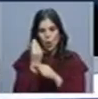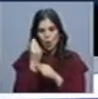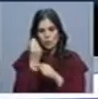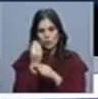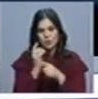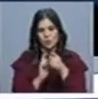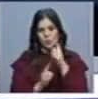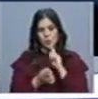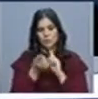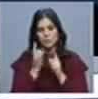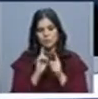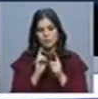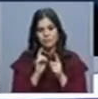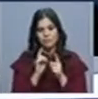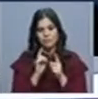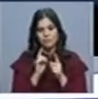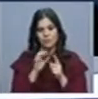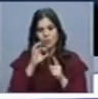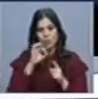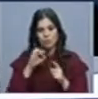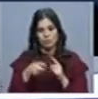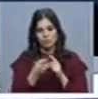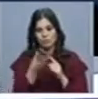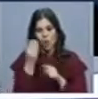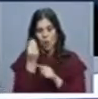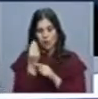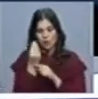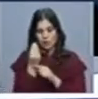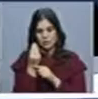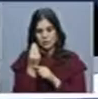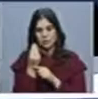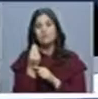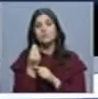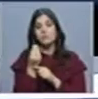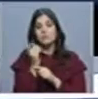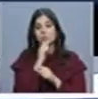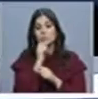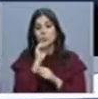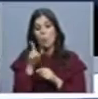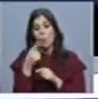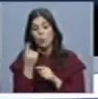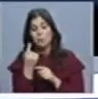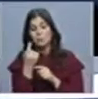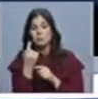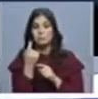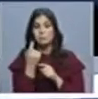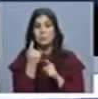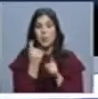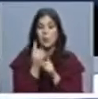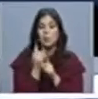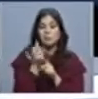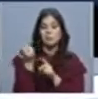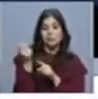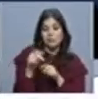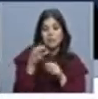que 8 desses objetos são eles próprios, se calhar, outros intrusos do nosso próprio sistema solar.